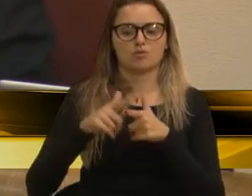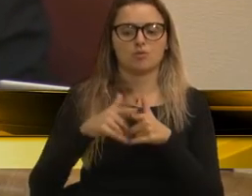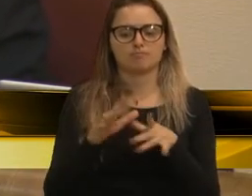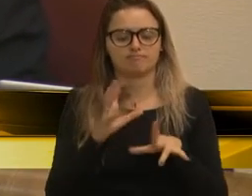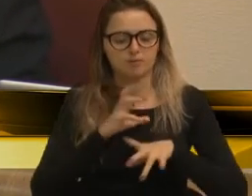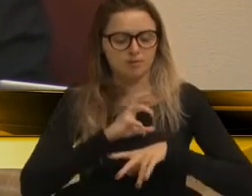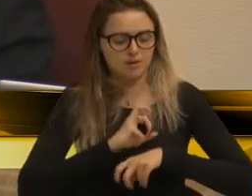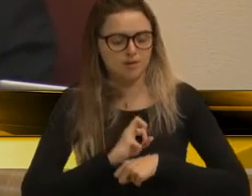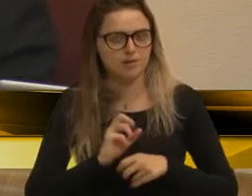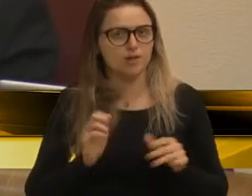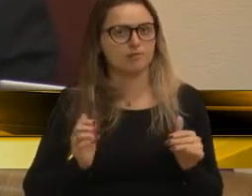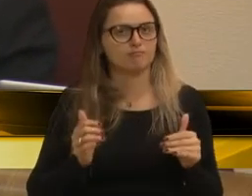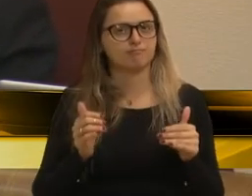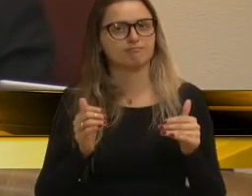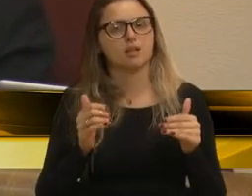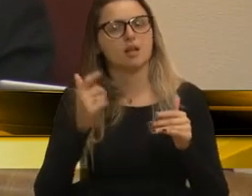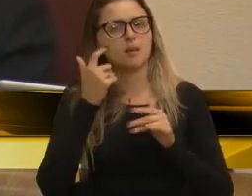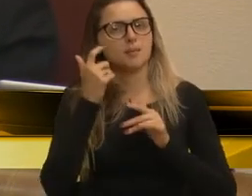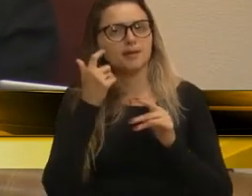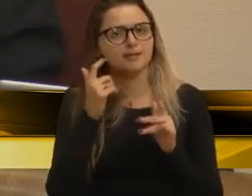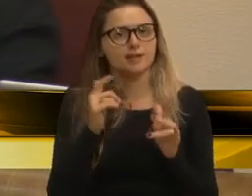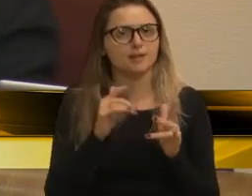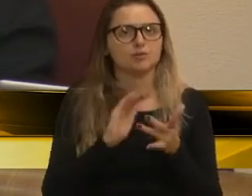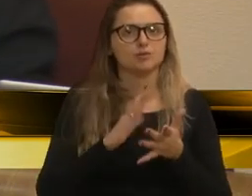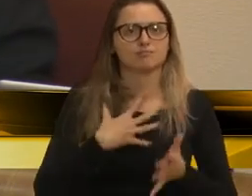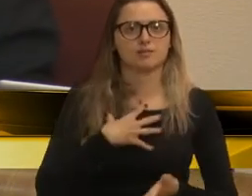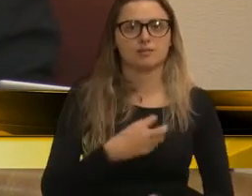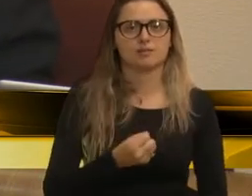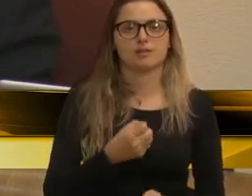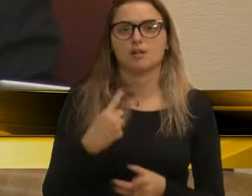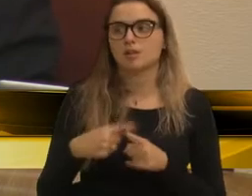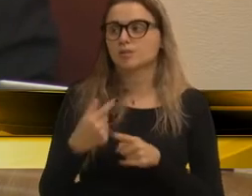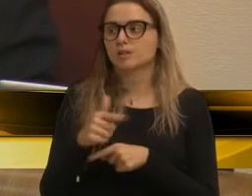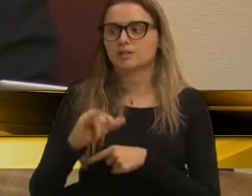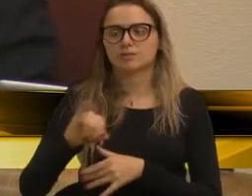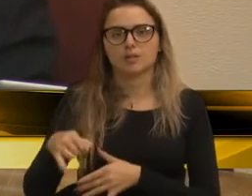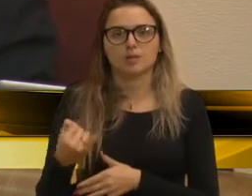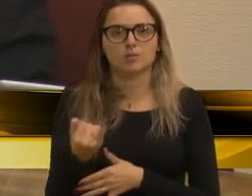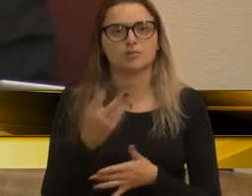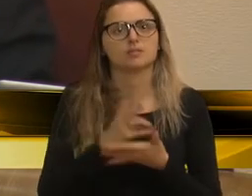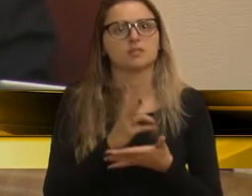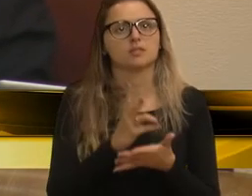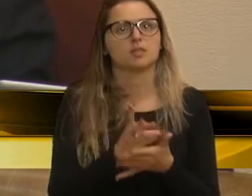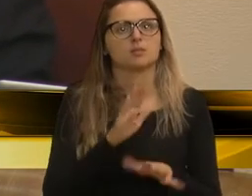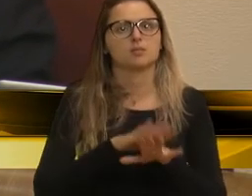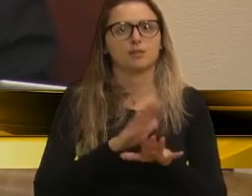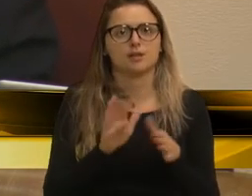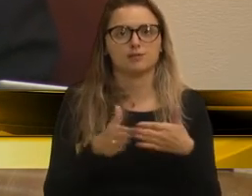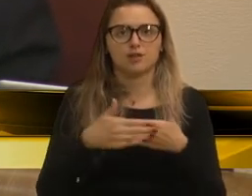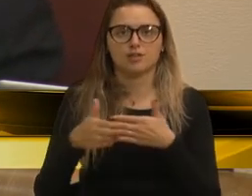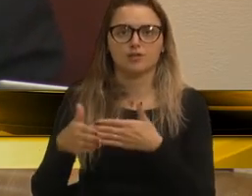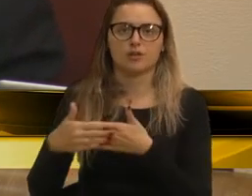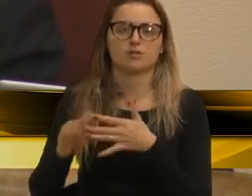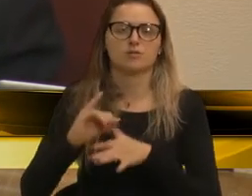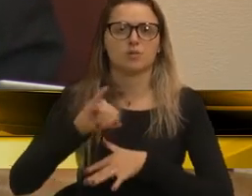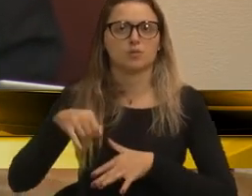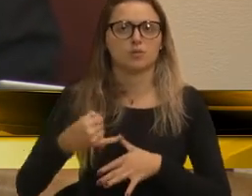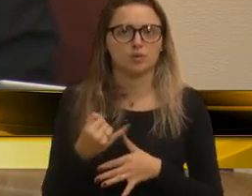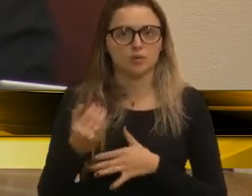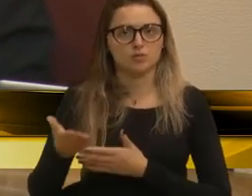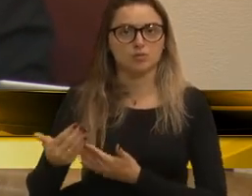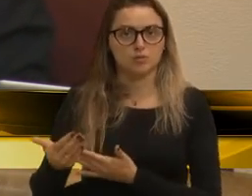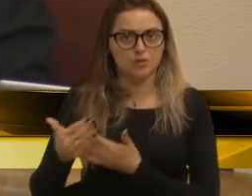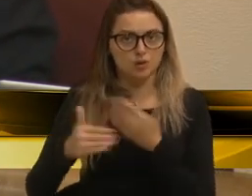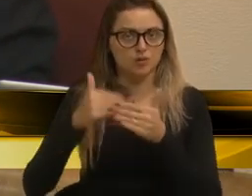depressiva, pensando em se matar, sem perspectiva, porque não tem oportunidades, e cada vez mais se fecham as oportunidades para a nossa juventude. Então é importante